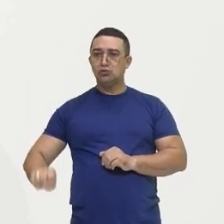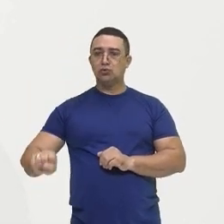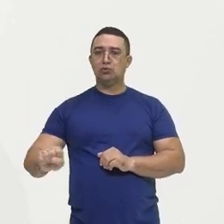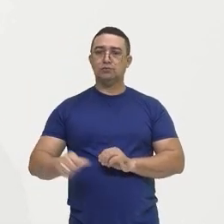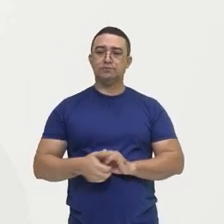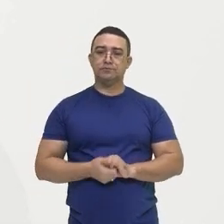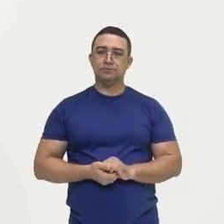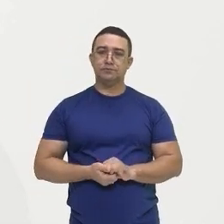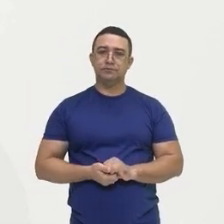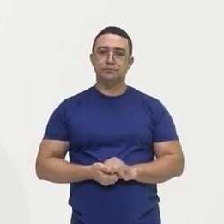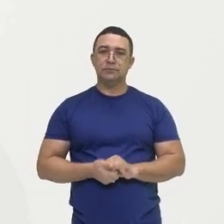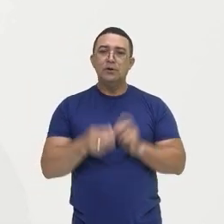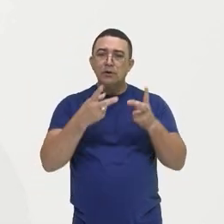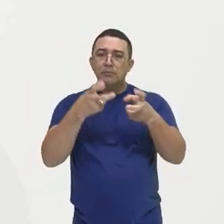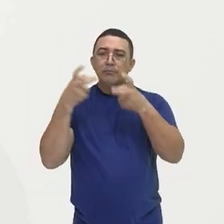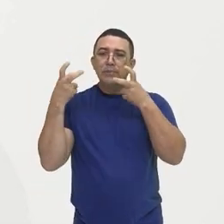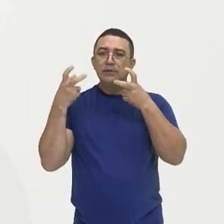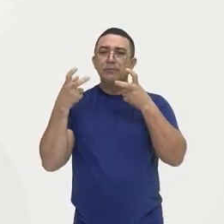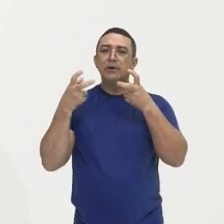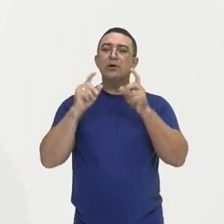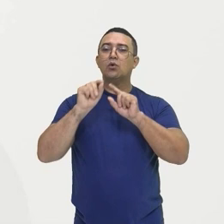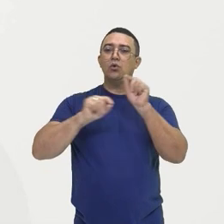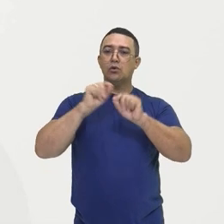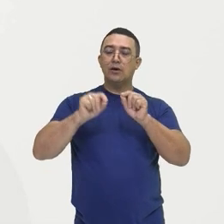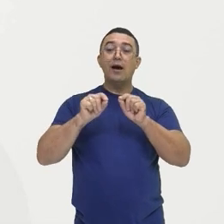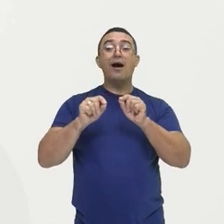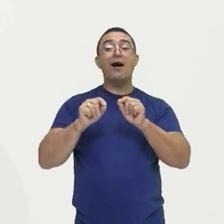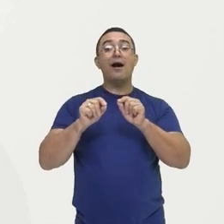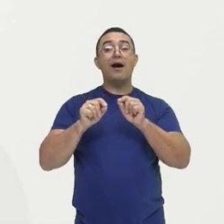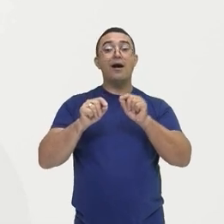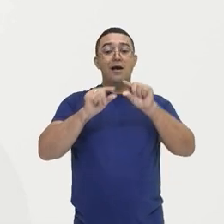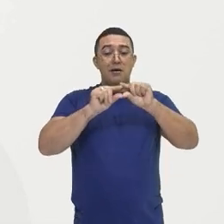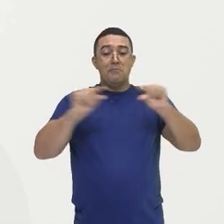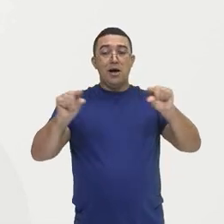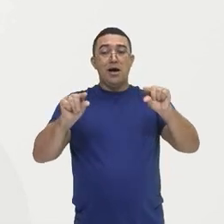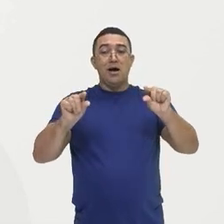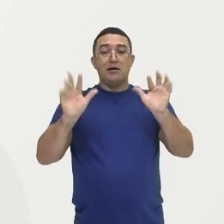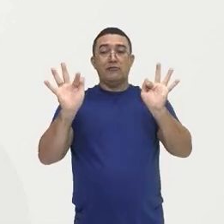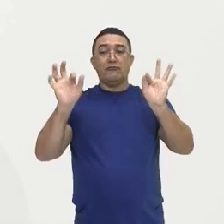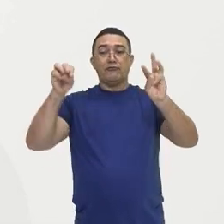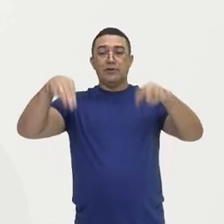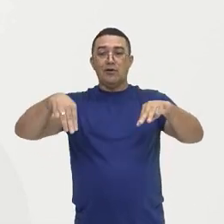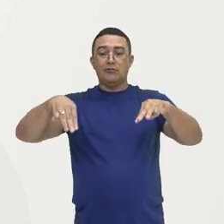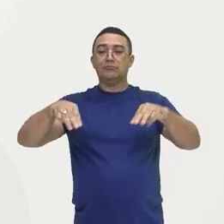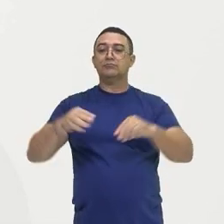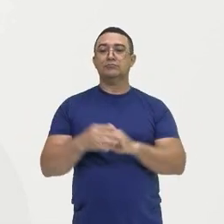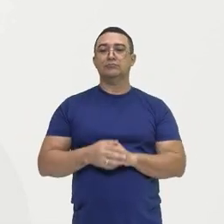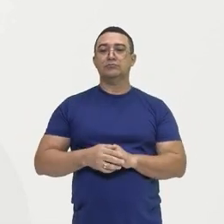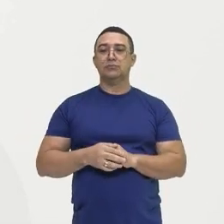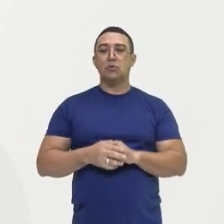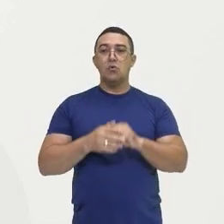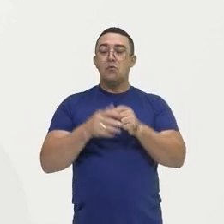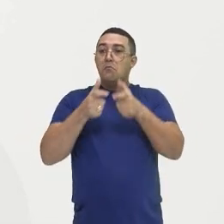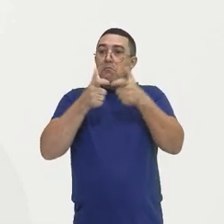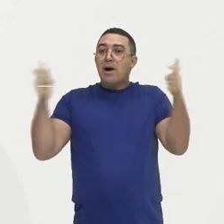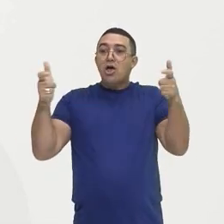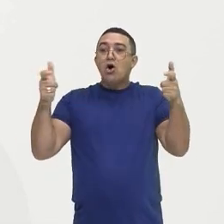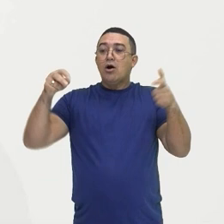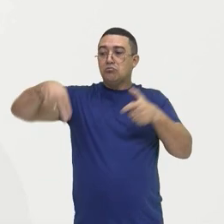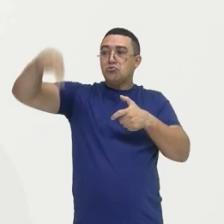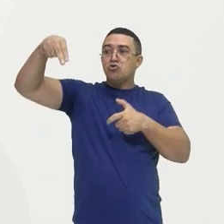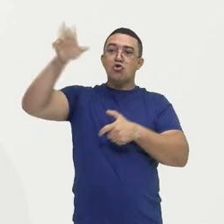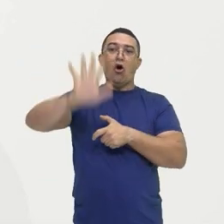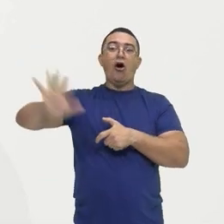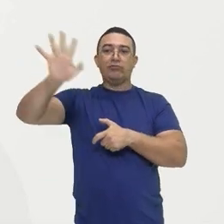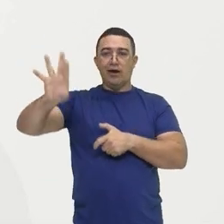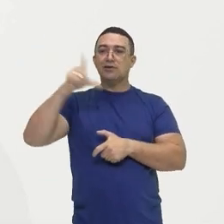gente tem aqui, olha, a gente observa onde que essa barrinha, ela termina. E a maior taxa aqui no Nordeste, olha, que